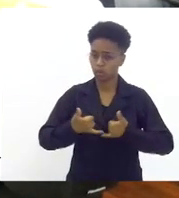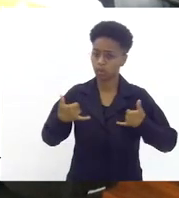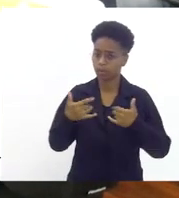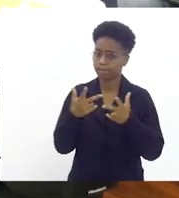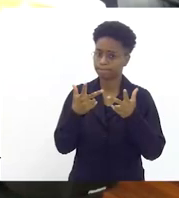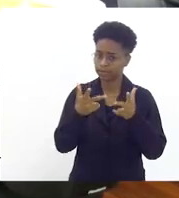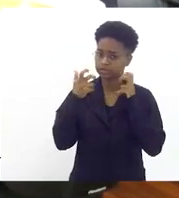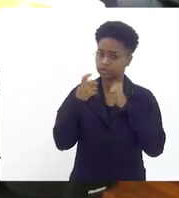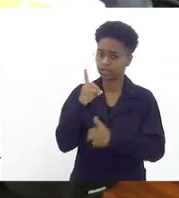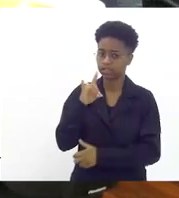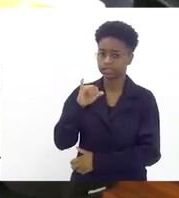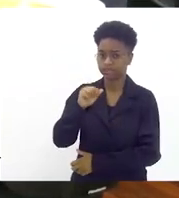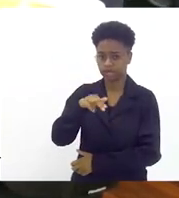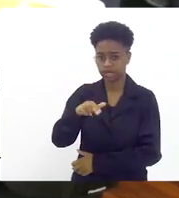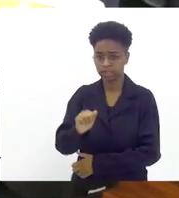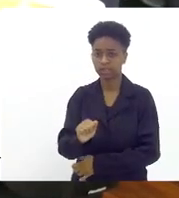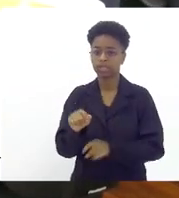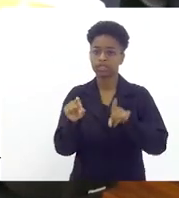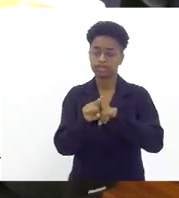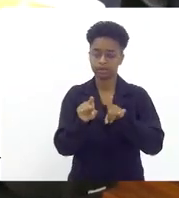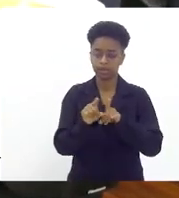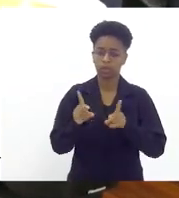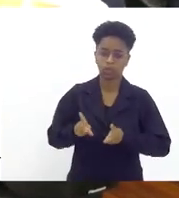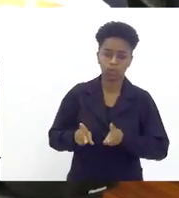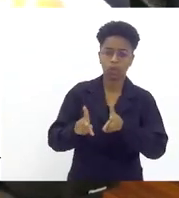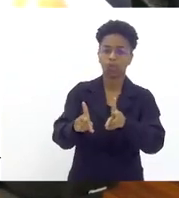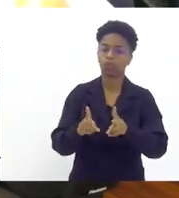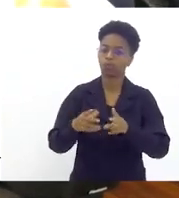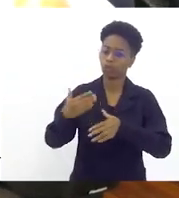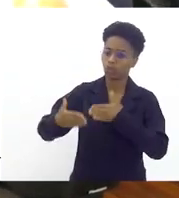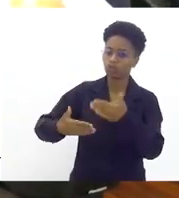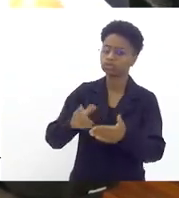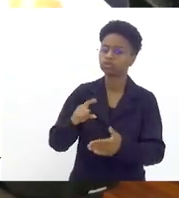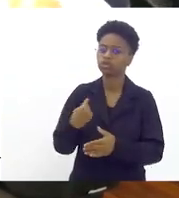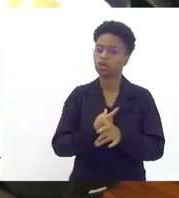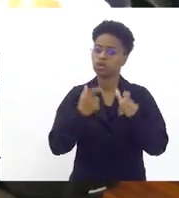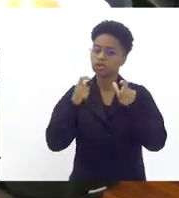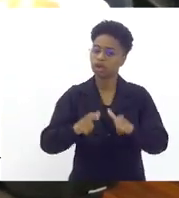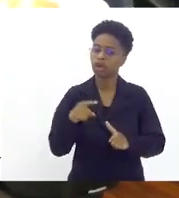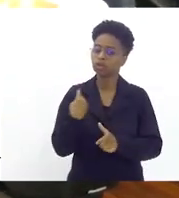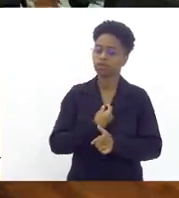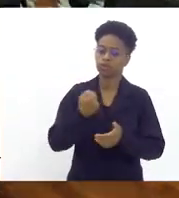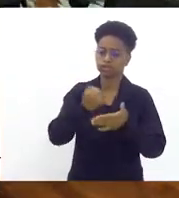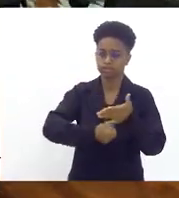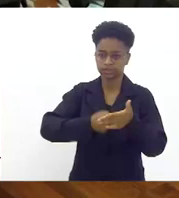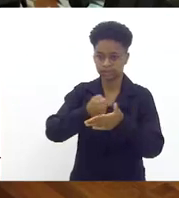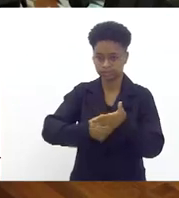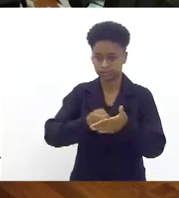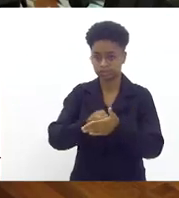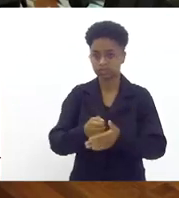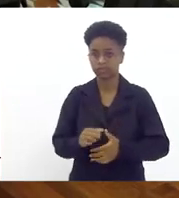né, como assessora parlamentar, dando continuidade ao nosso espaço, nossa luta.